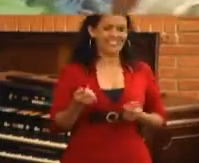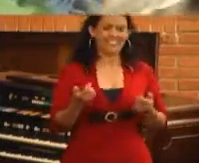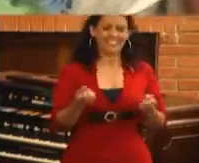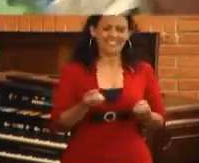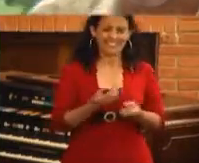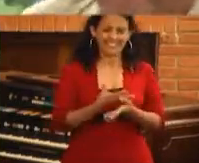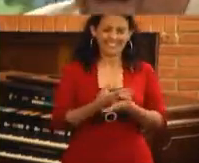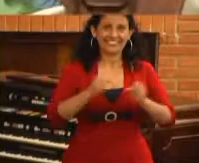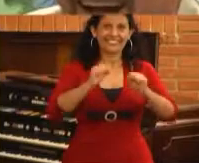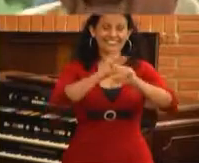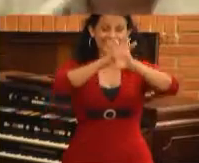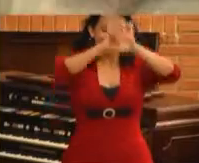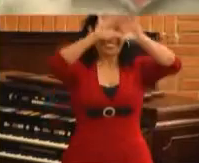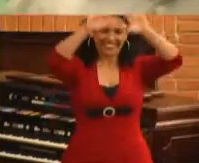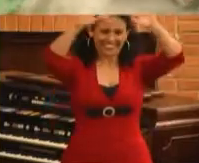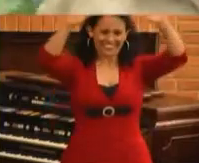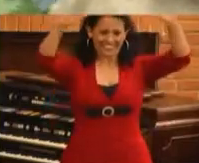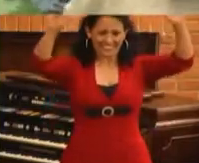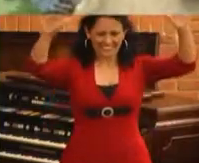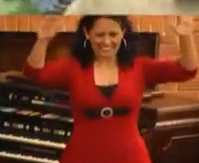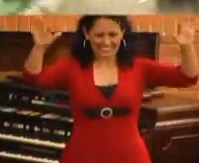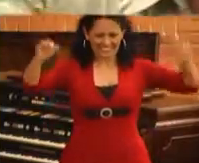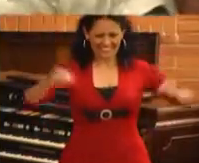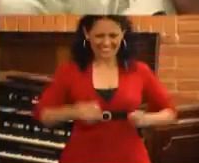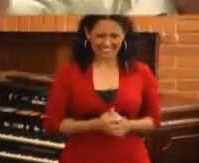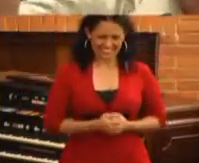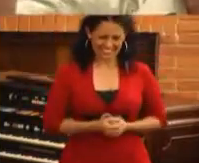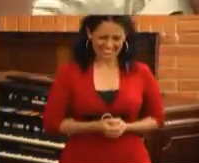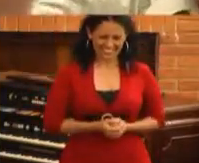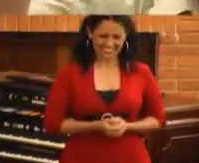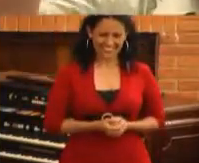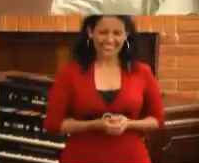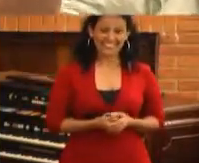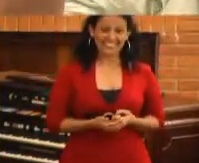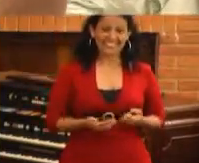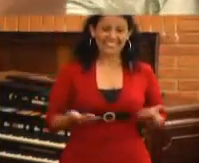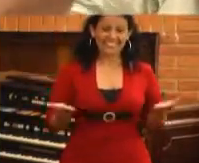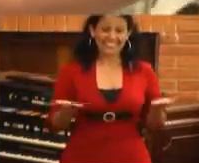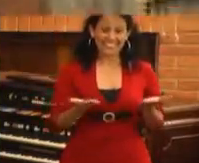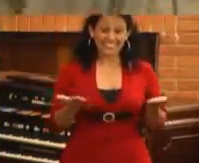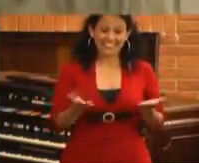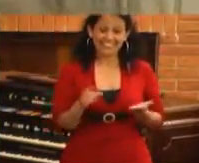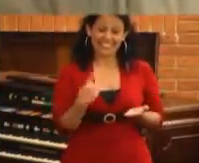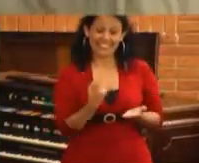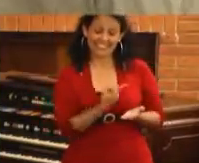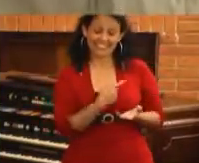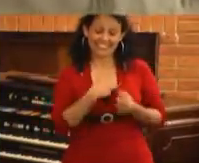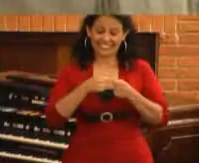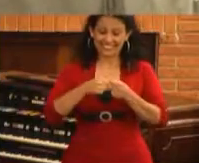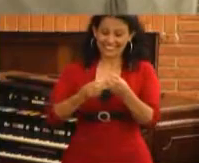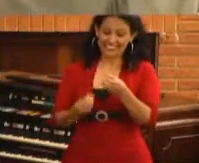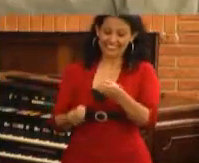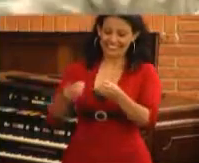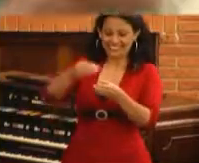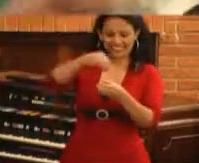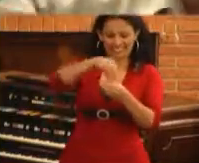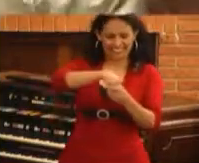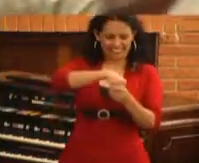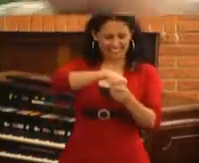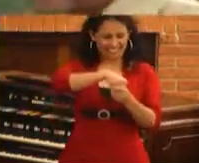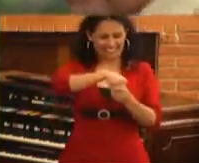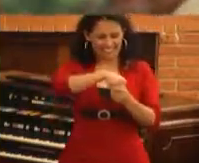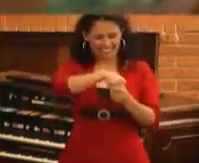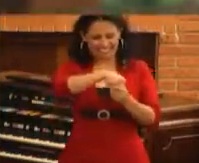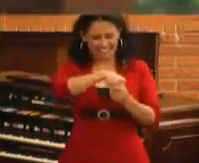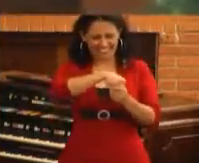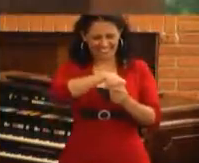em glória. E agora ele vai nos incluir na visibilidade pública.